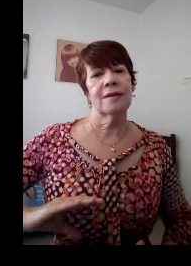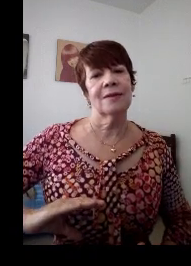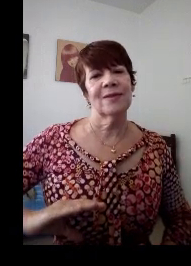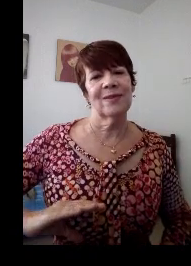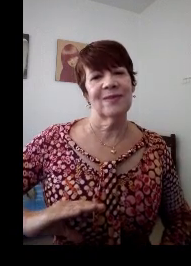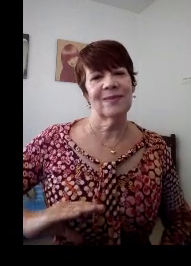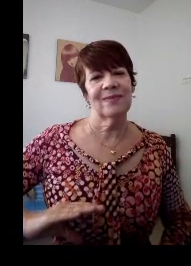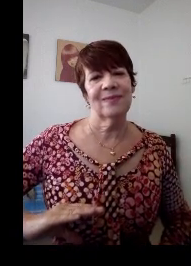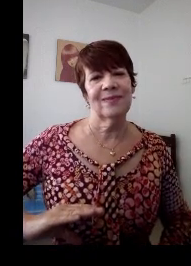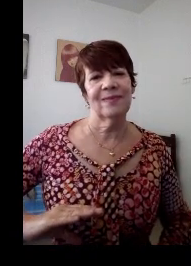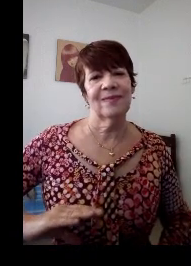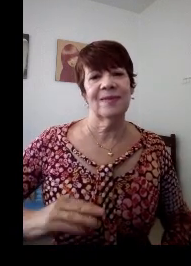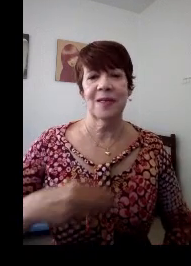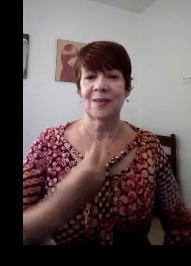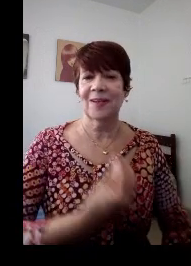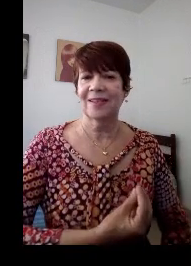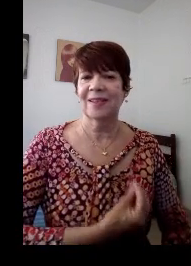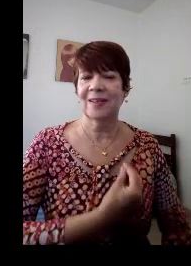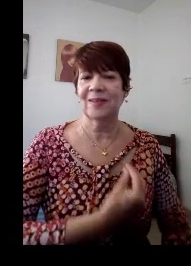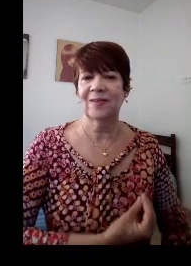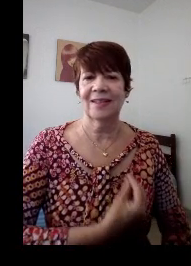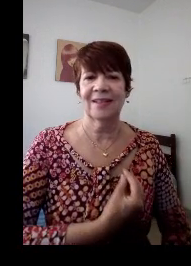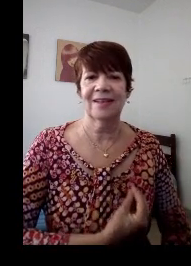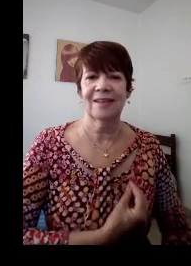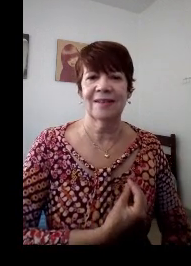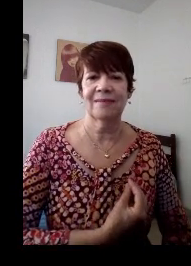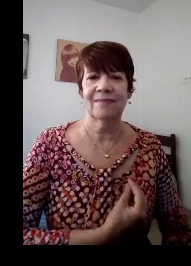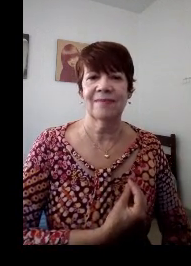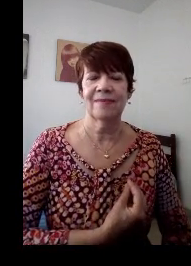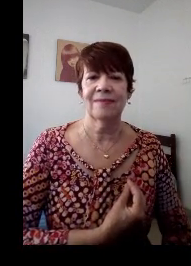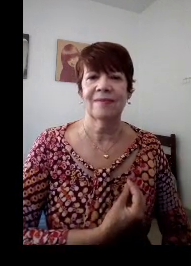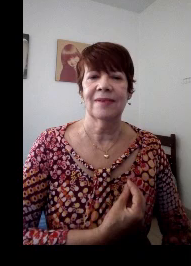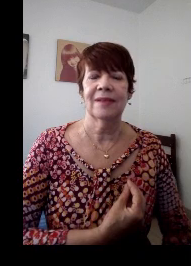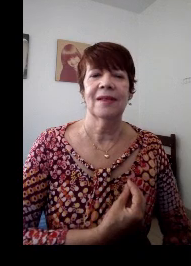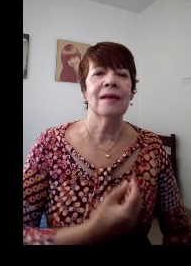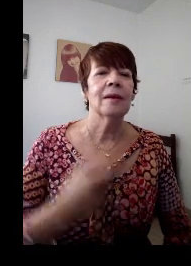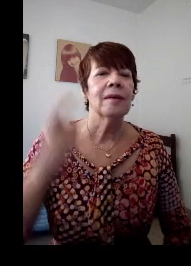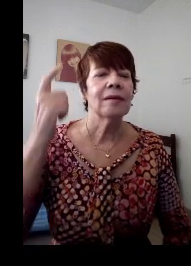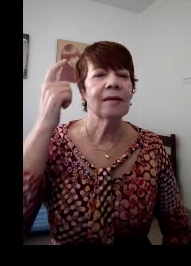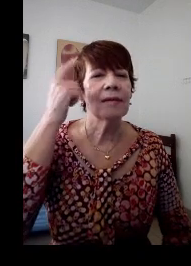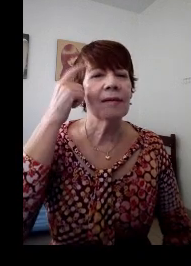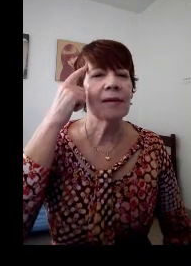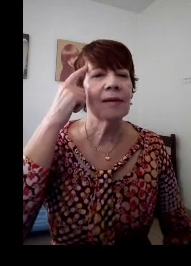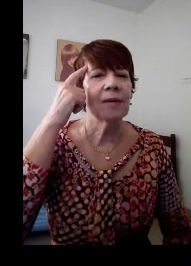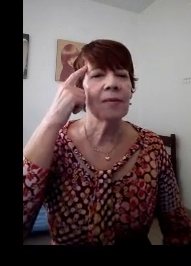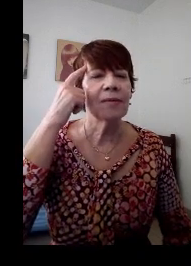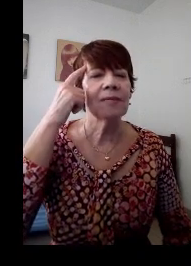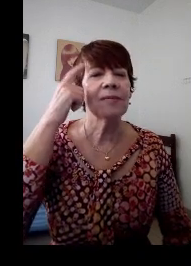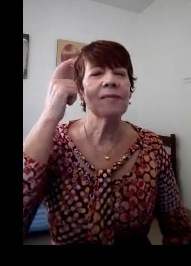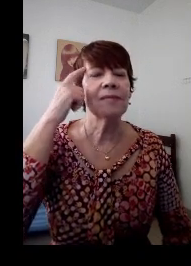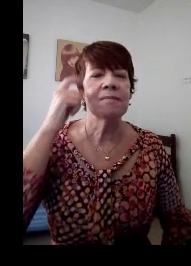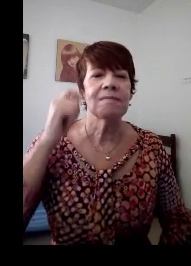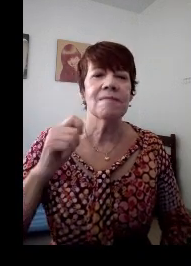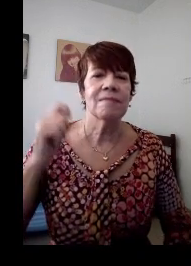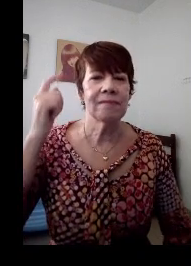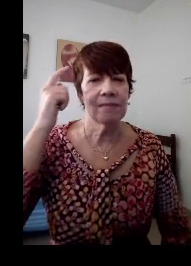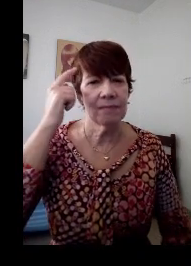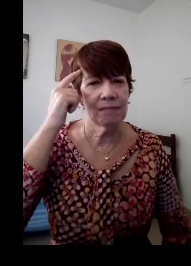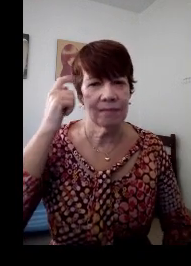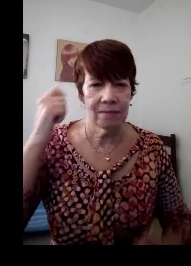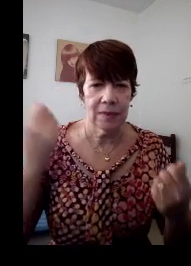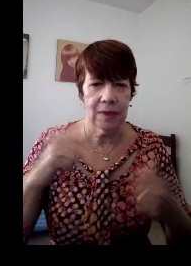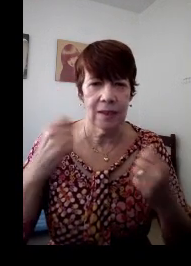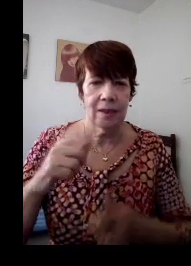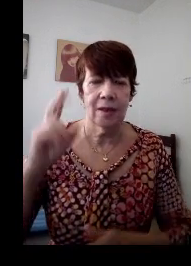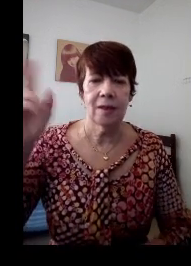Nós precisamos ter em mente que Cristo é a nossa armadura, é Ele. Ele